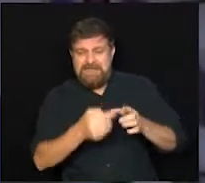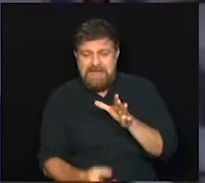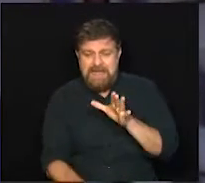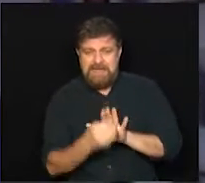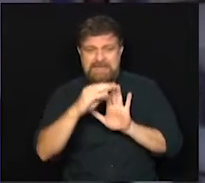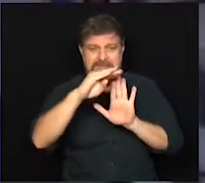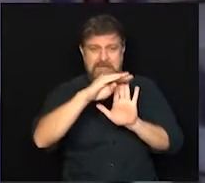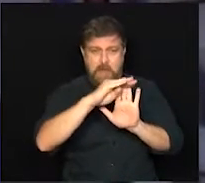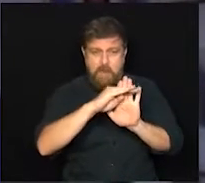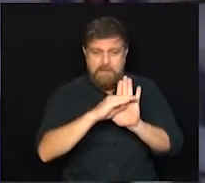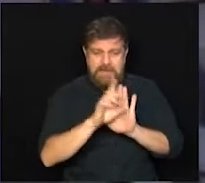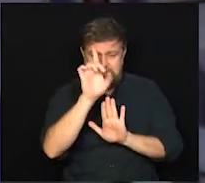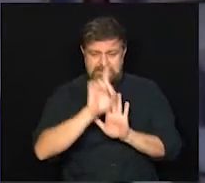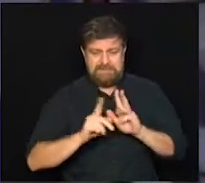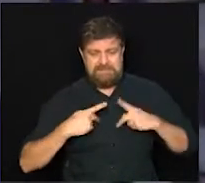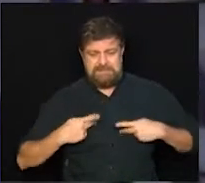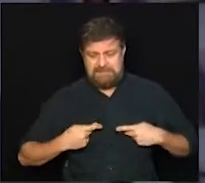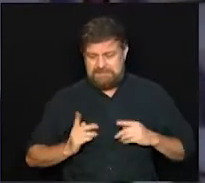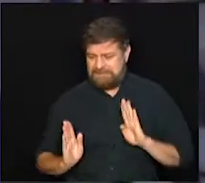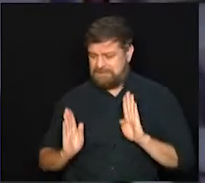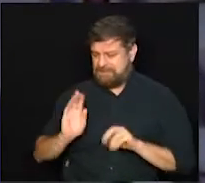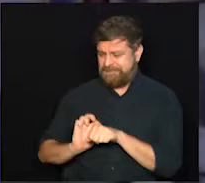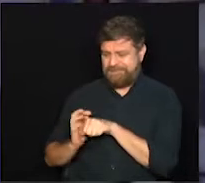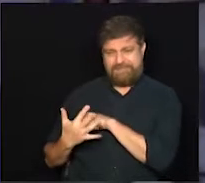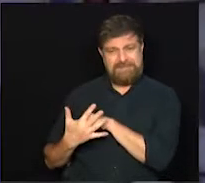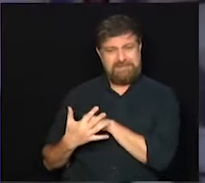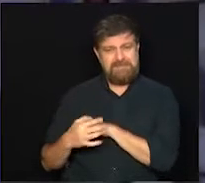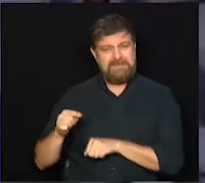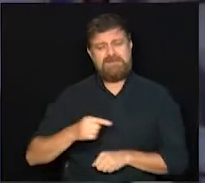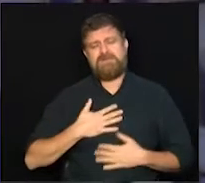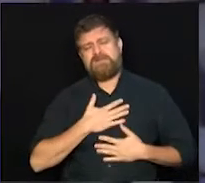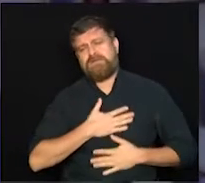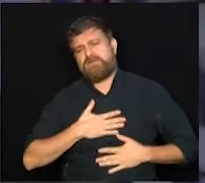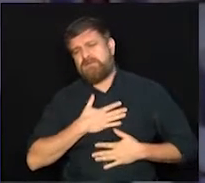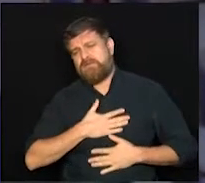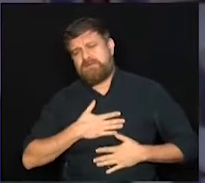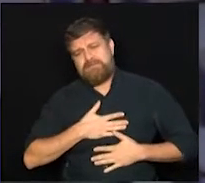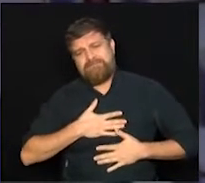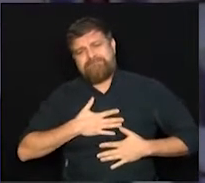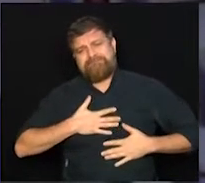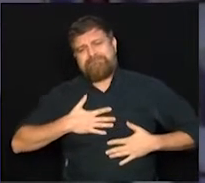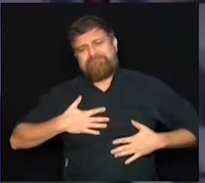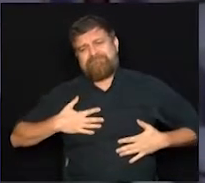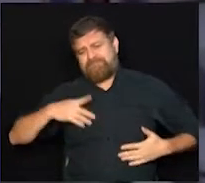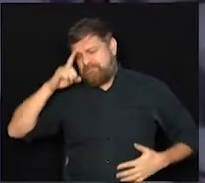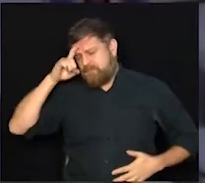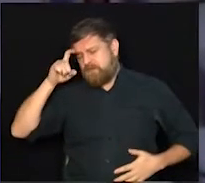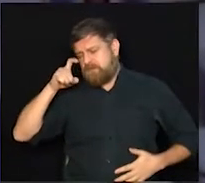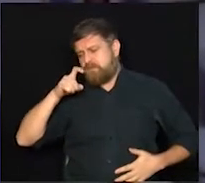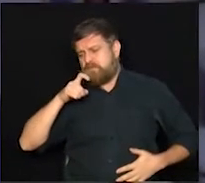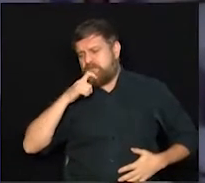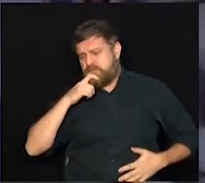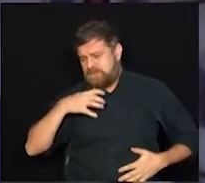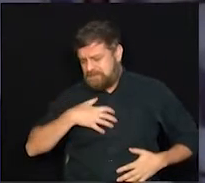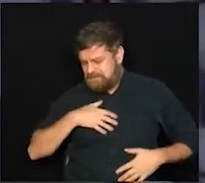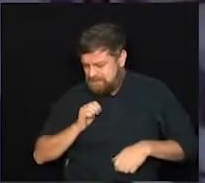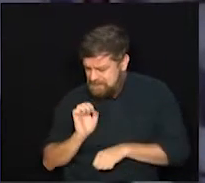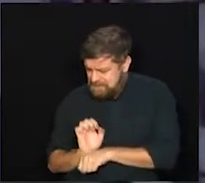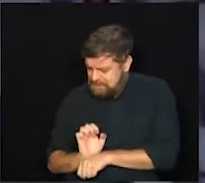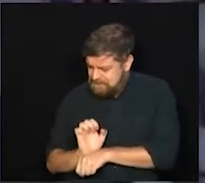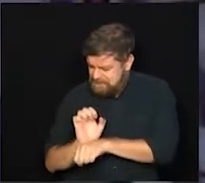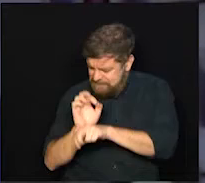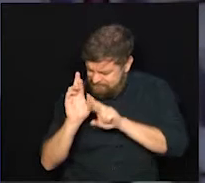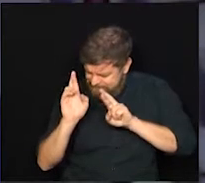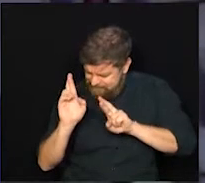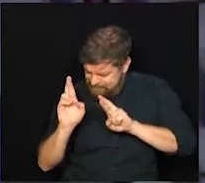plano desses, num momento como esse, né, é uma alegria, é um alento, é uma esperança de que,